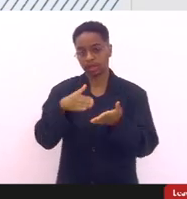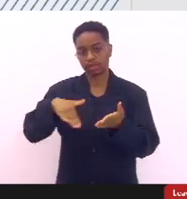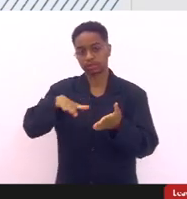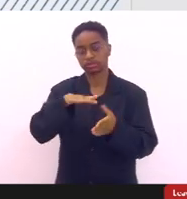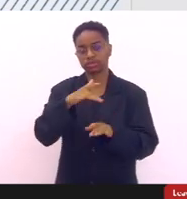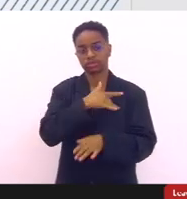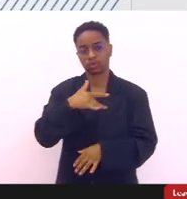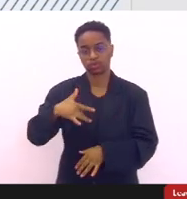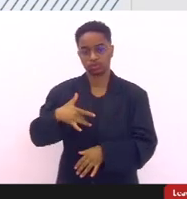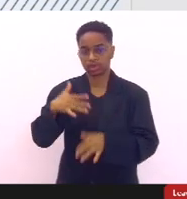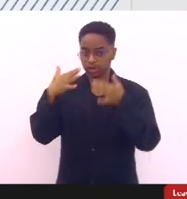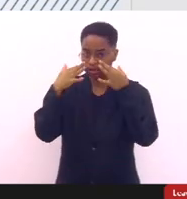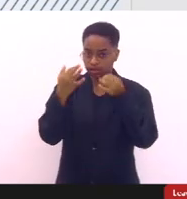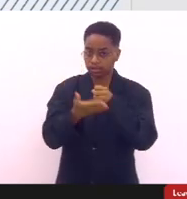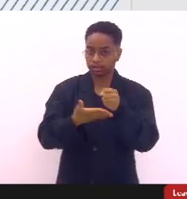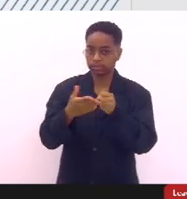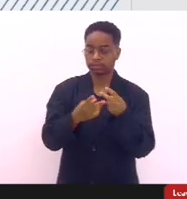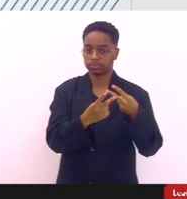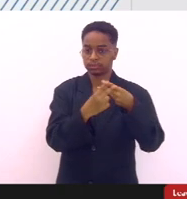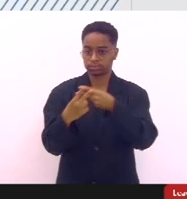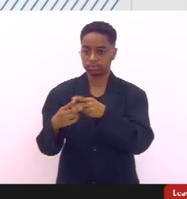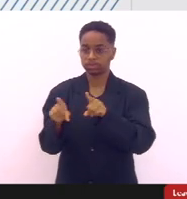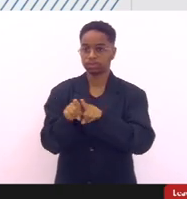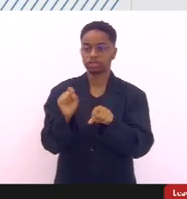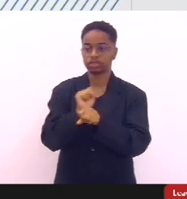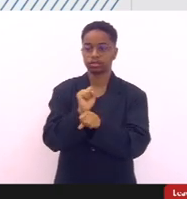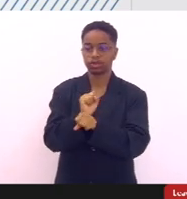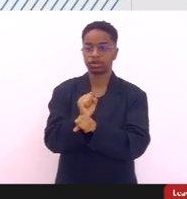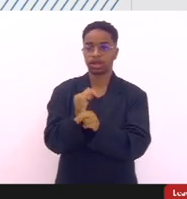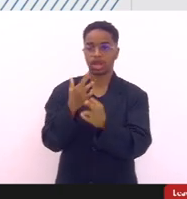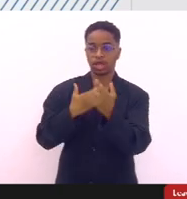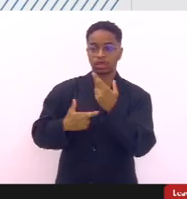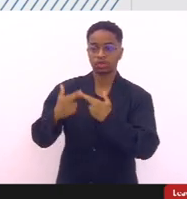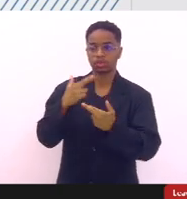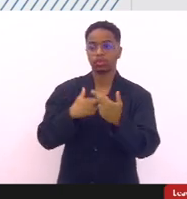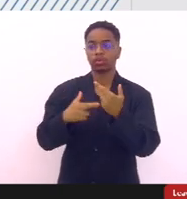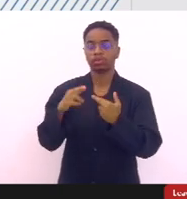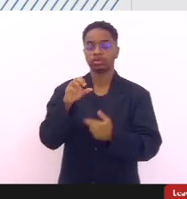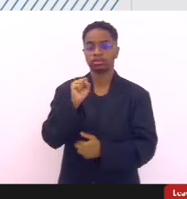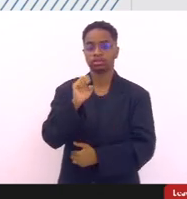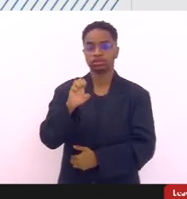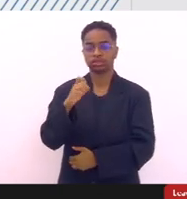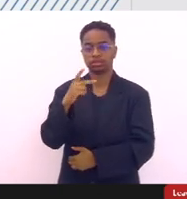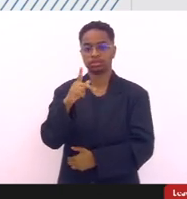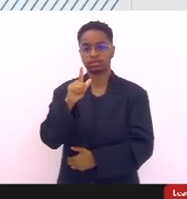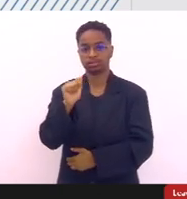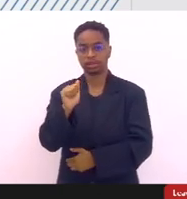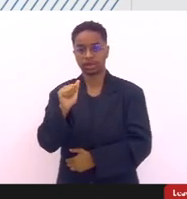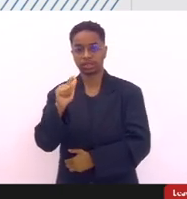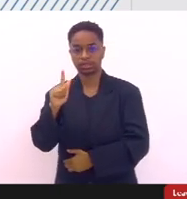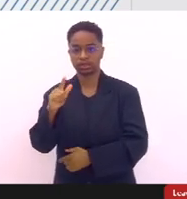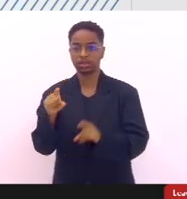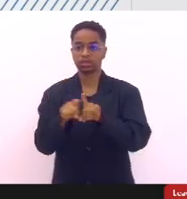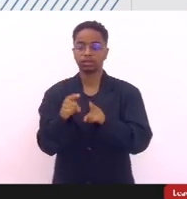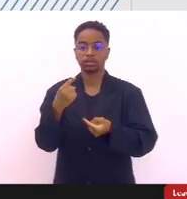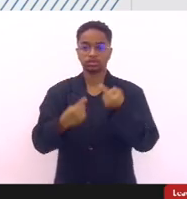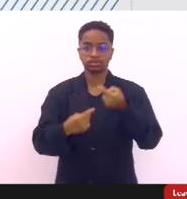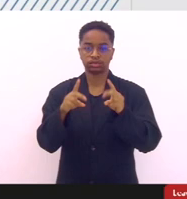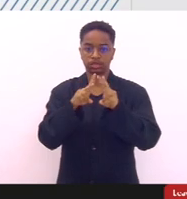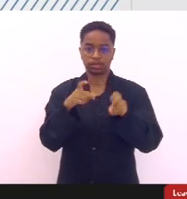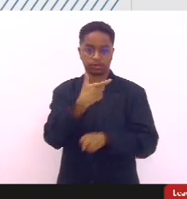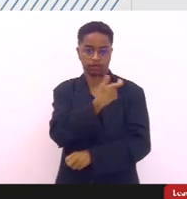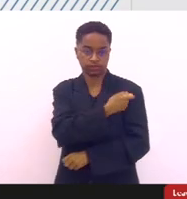primária prisional, aguardando o retorno da CEPLAG, que está envolvida nessa discussão. Também queria destacar aqui a discussão da vacinação contra